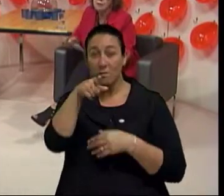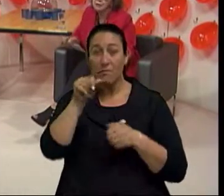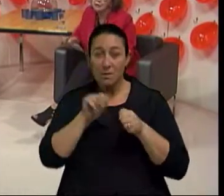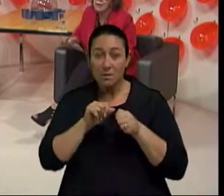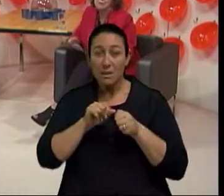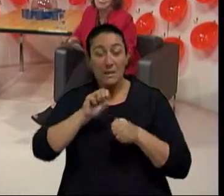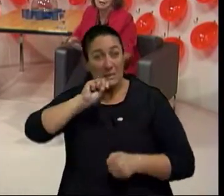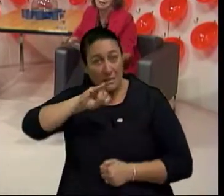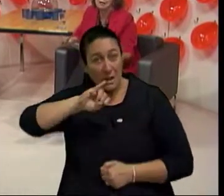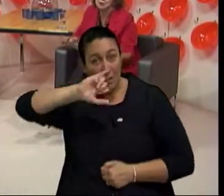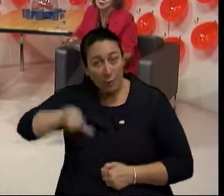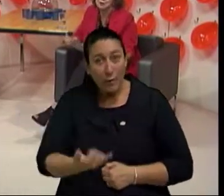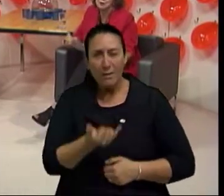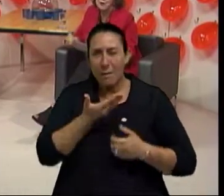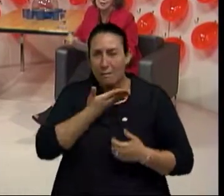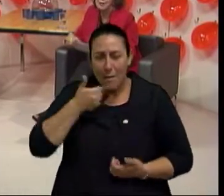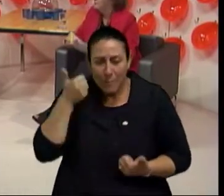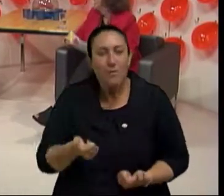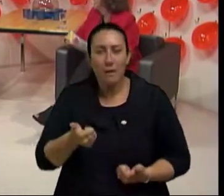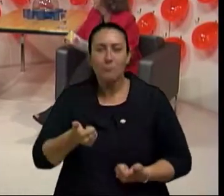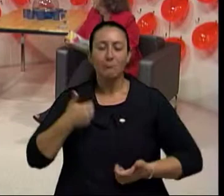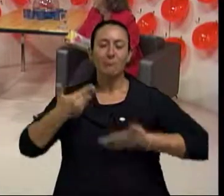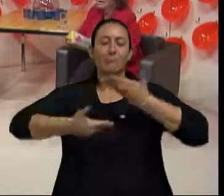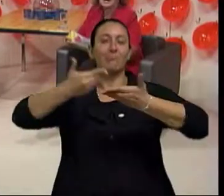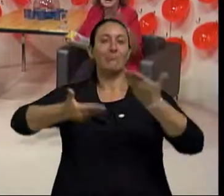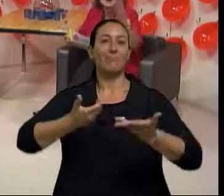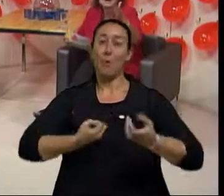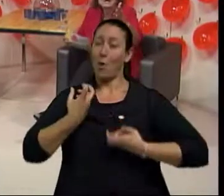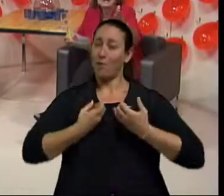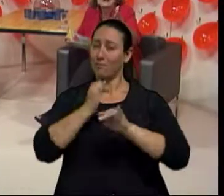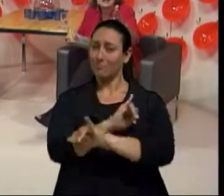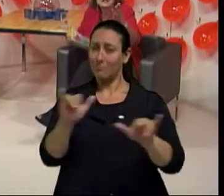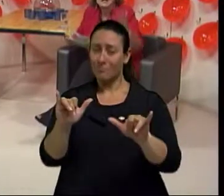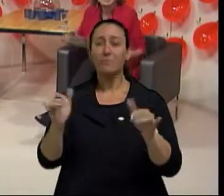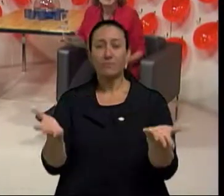se a alma não é pequena, já disse o poeta. Obrigada, doutor Terra,